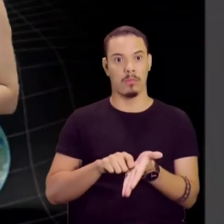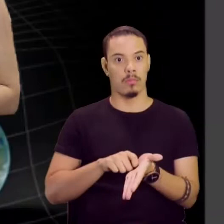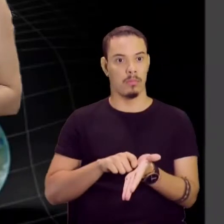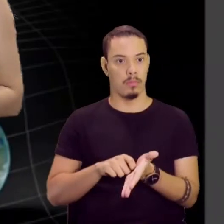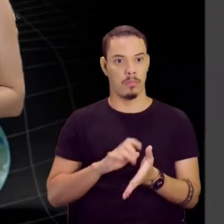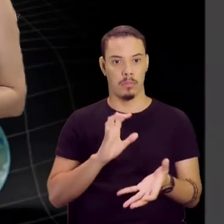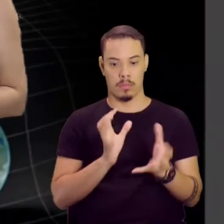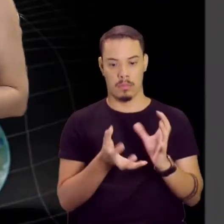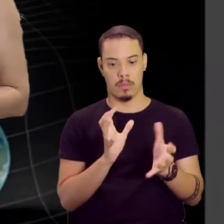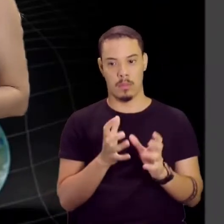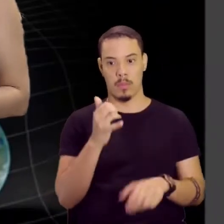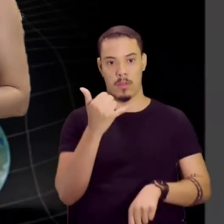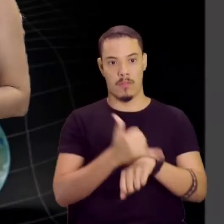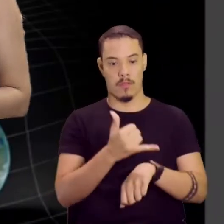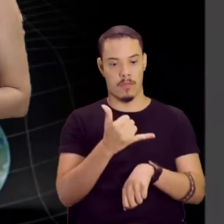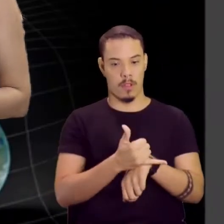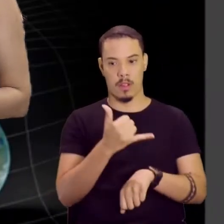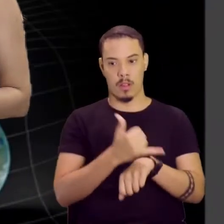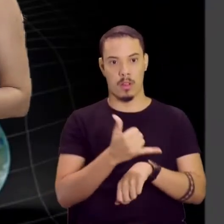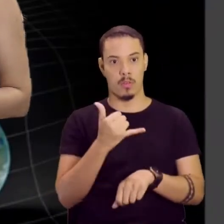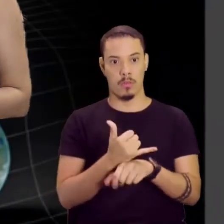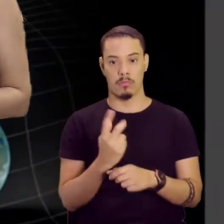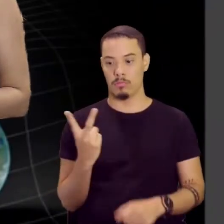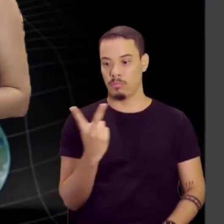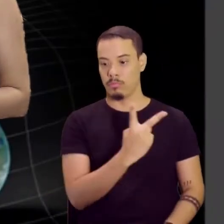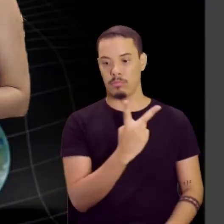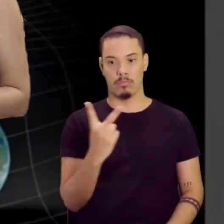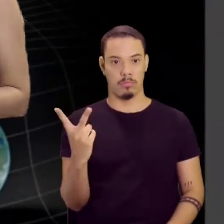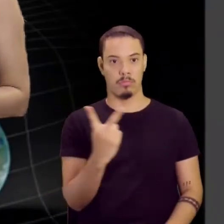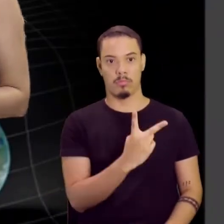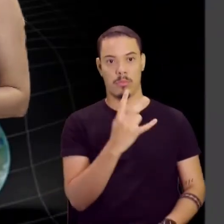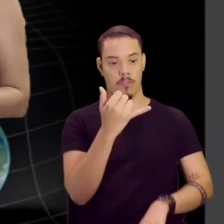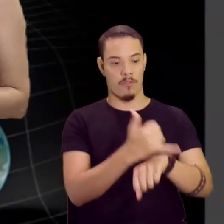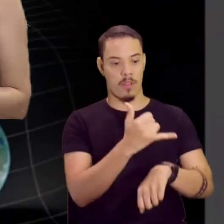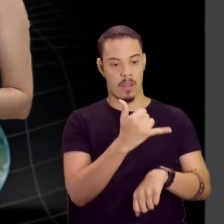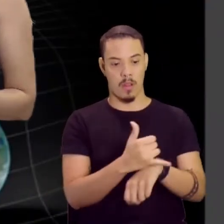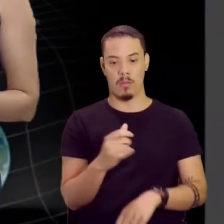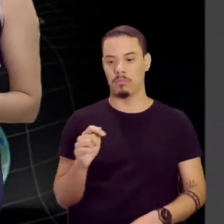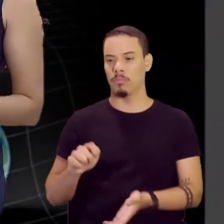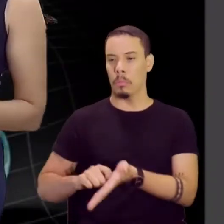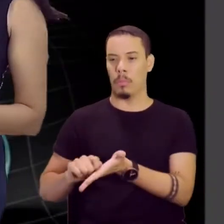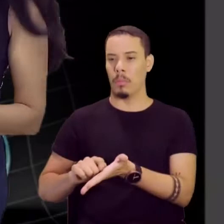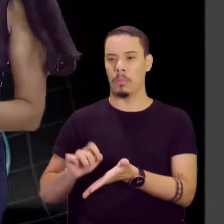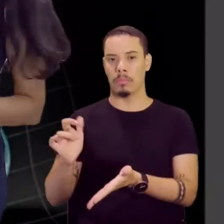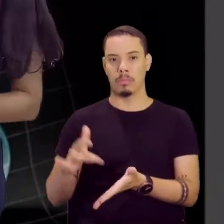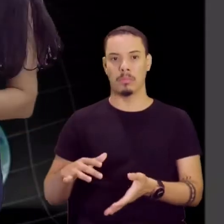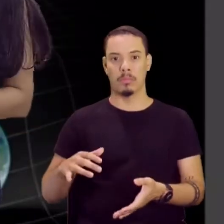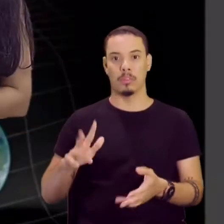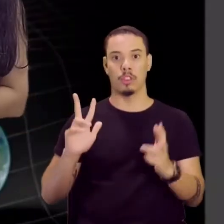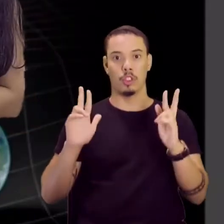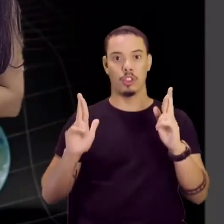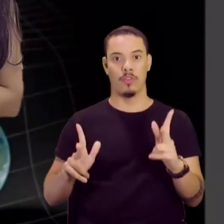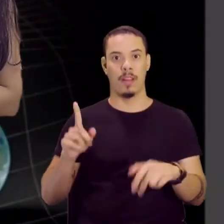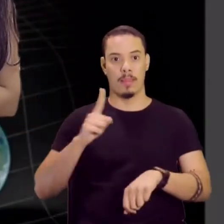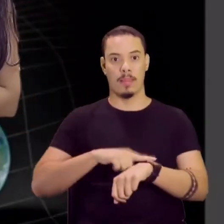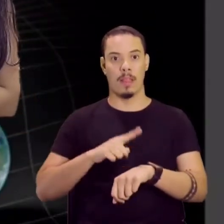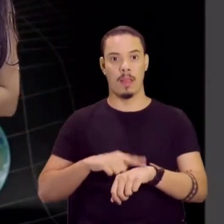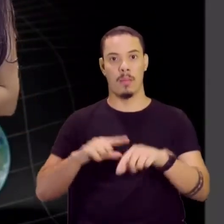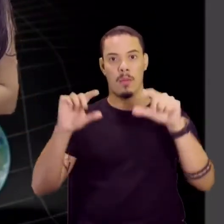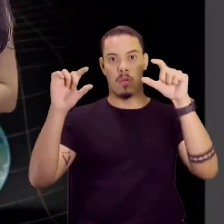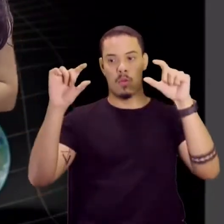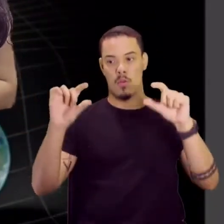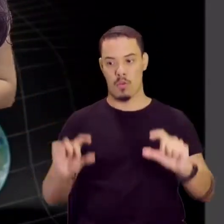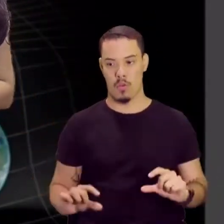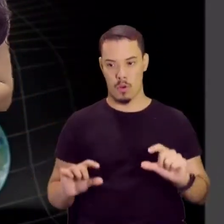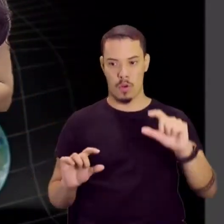e uma bola de ferro, os dois teriam tempos diferentes para chegar. Eu